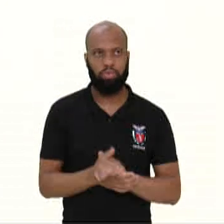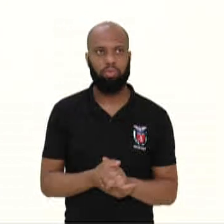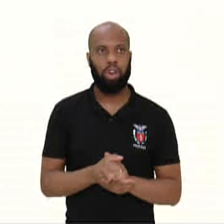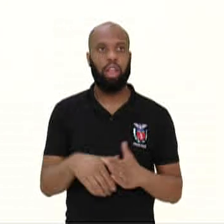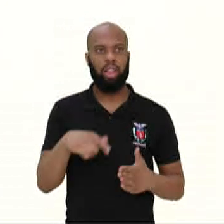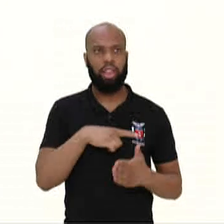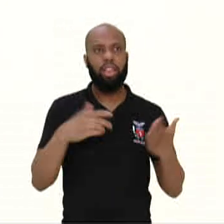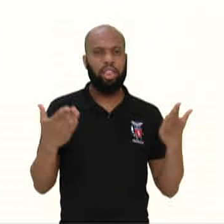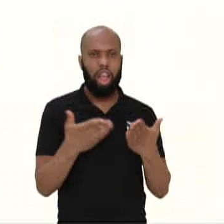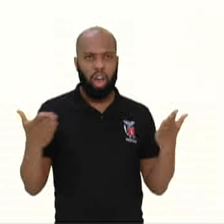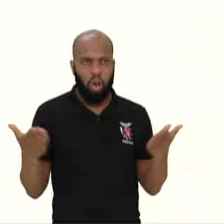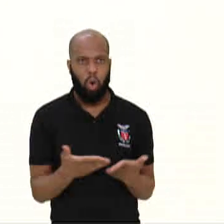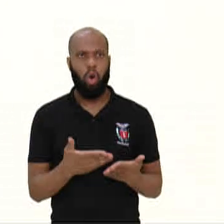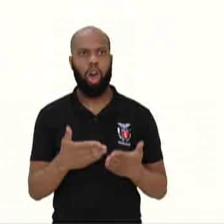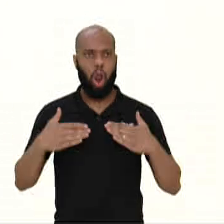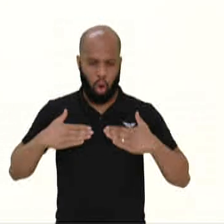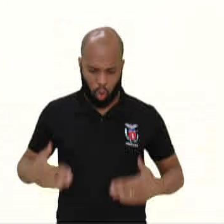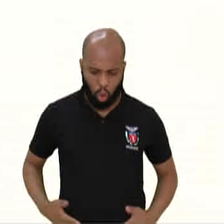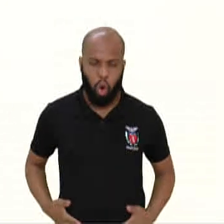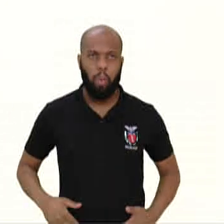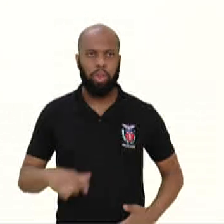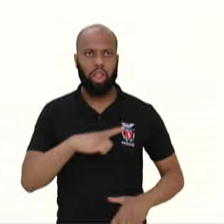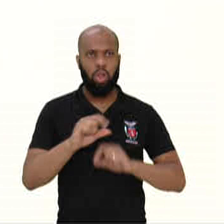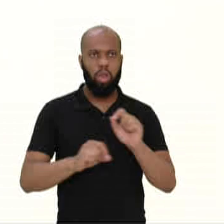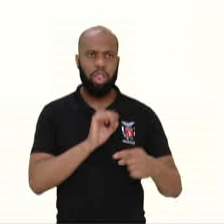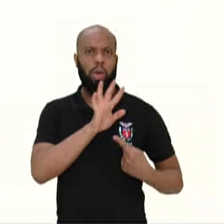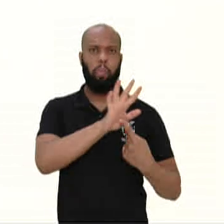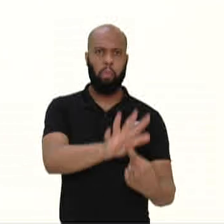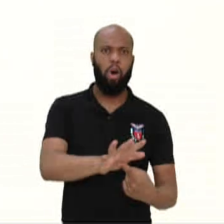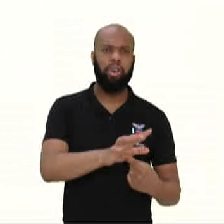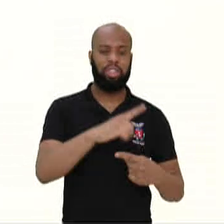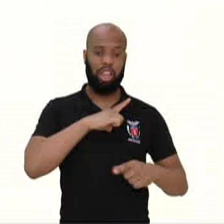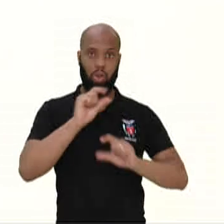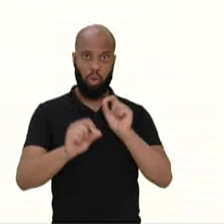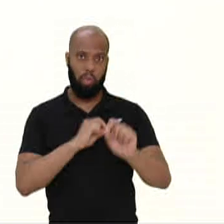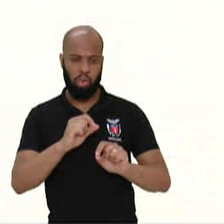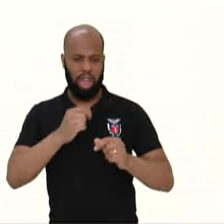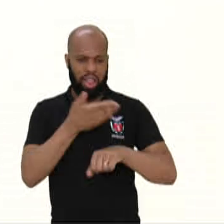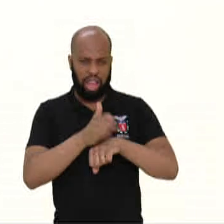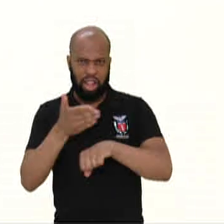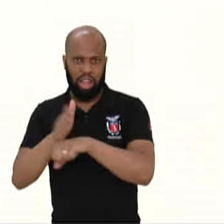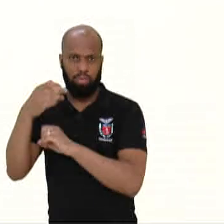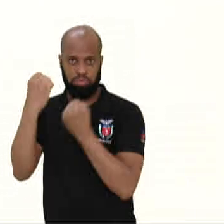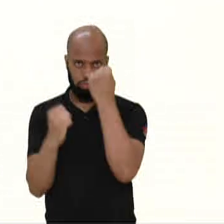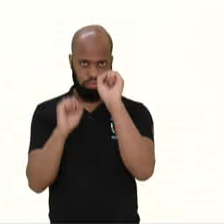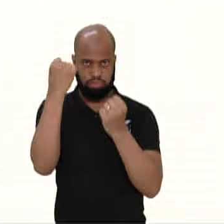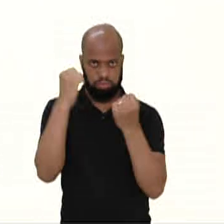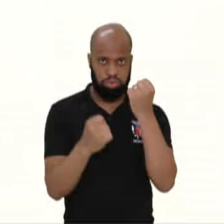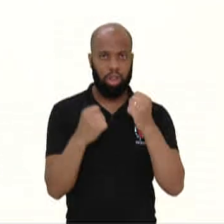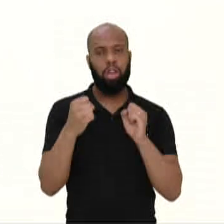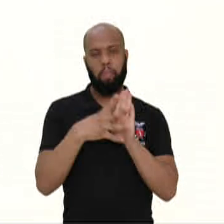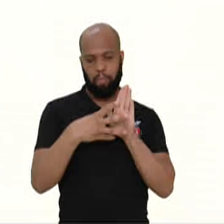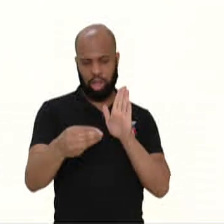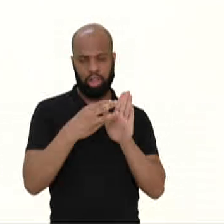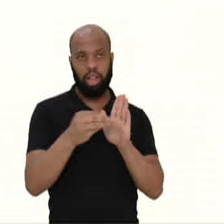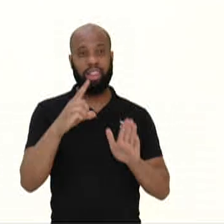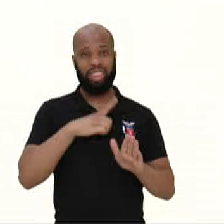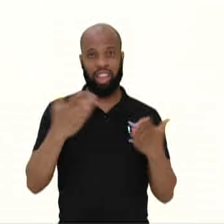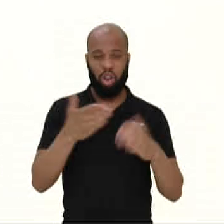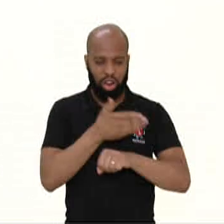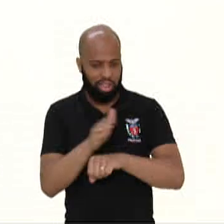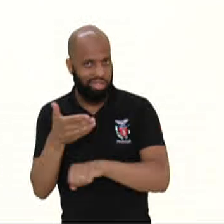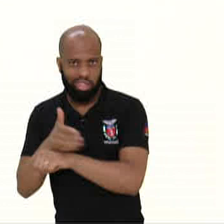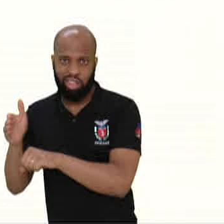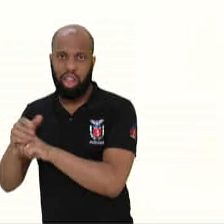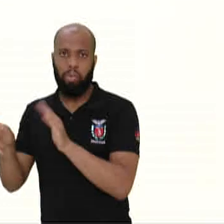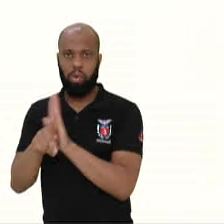Na modernidade, o corpo foi descoberto, despido e modelado pelos exercícios físicos da moda. Novos espaços e práticas esportivas e